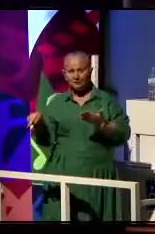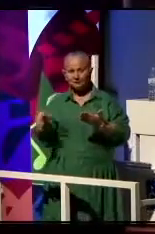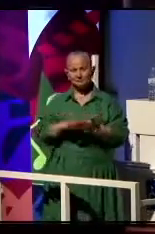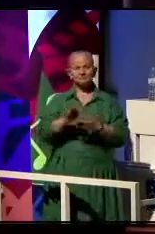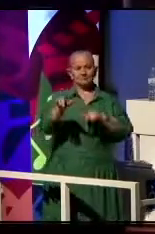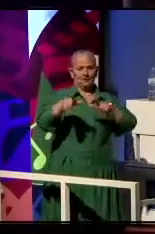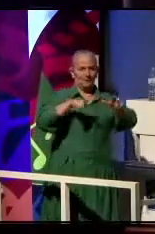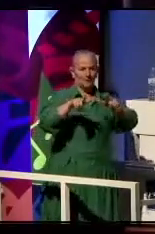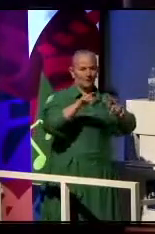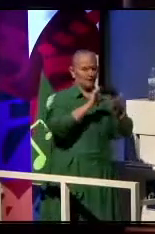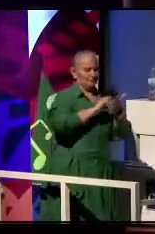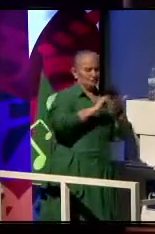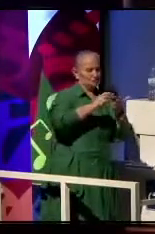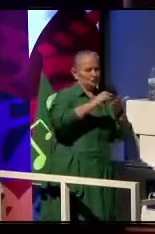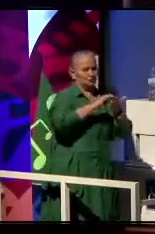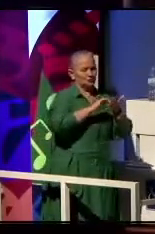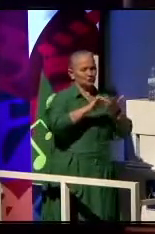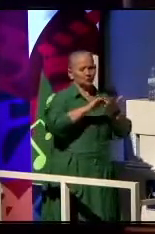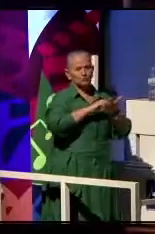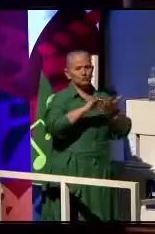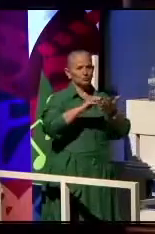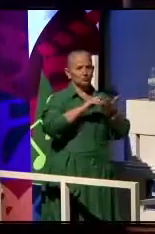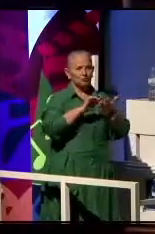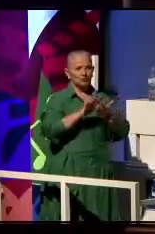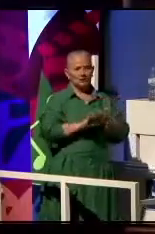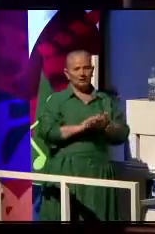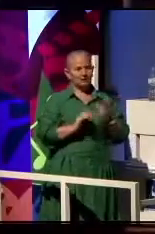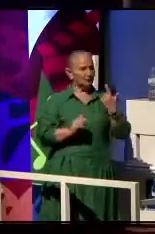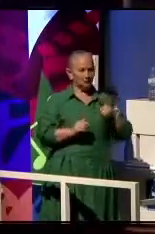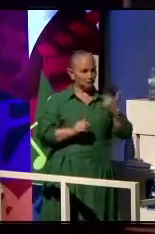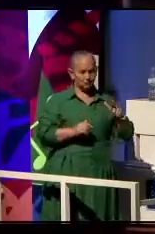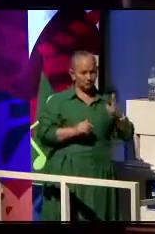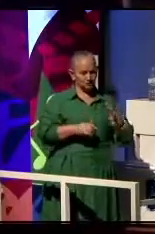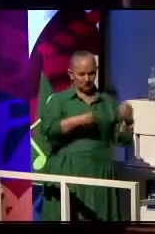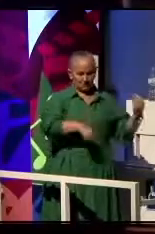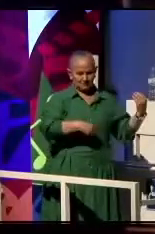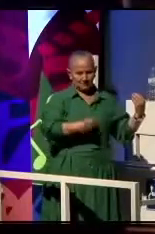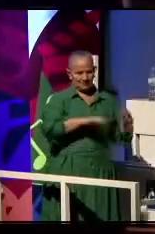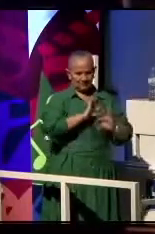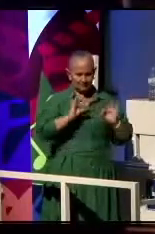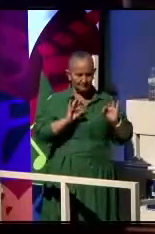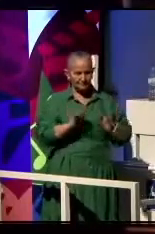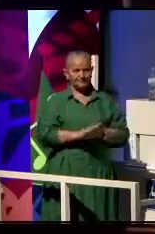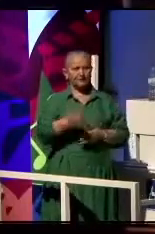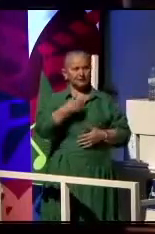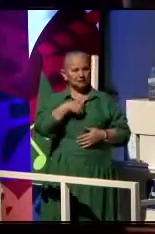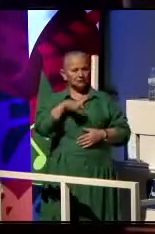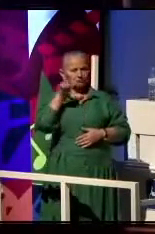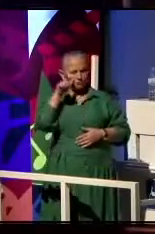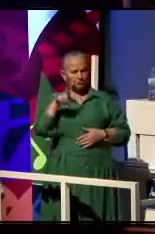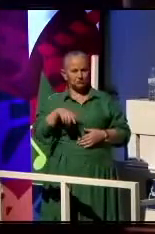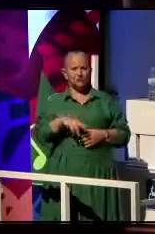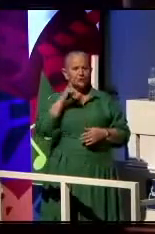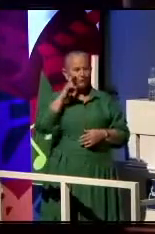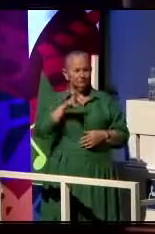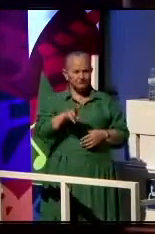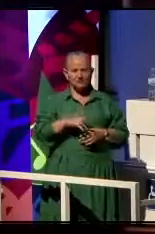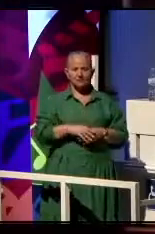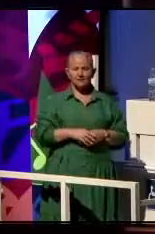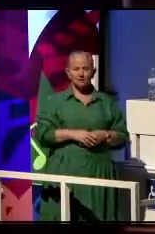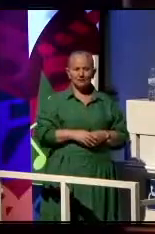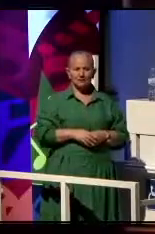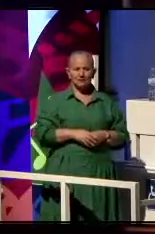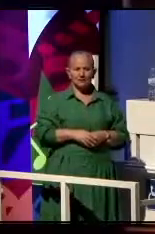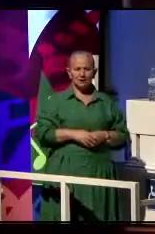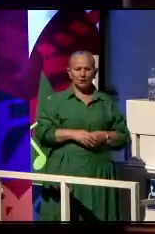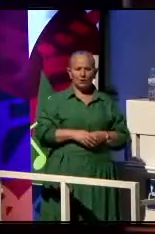no escritório de contador e ele não tinha baixo. E eu tenho uma visão muito incrível do Milton chegando